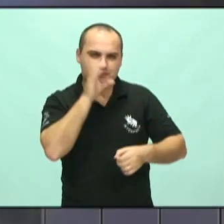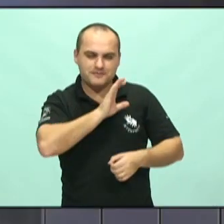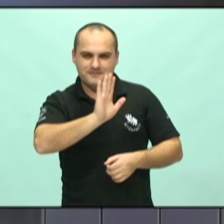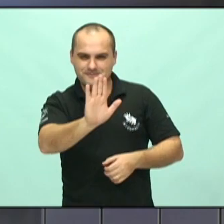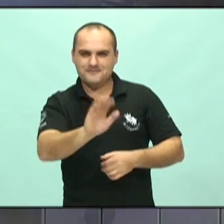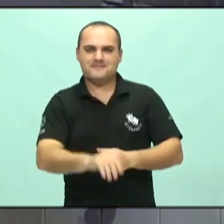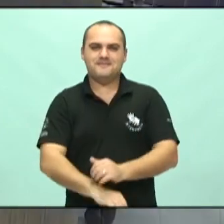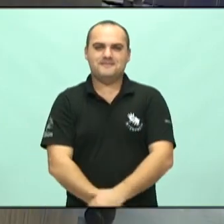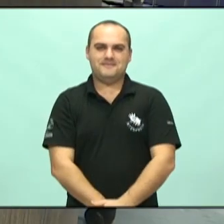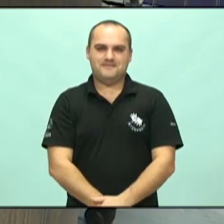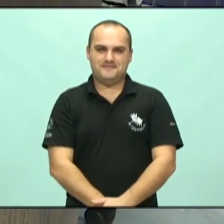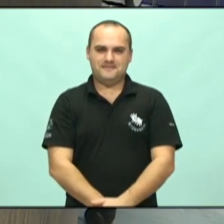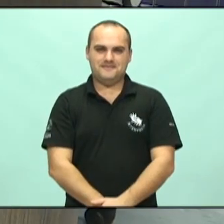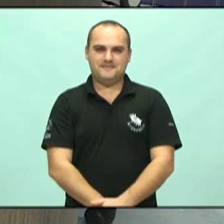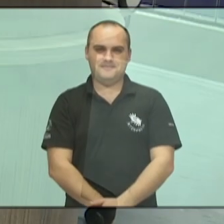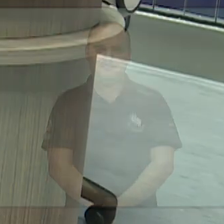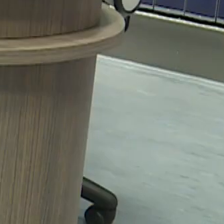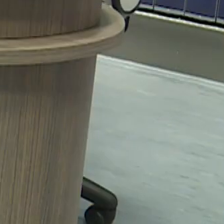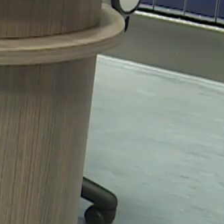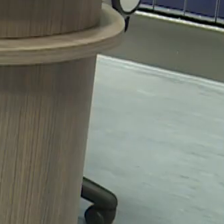já.